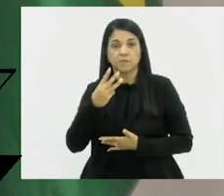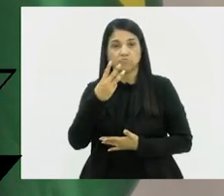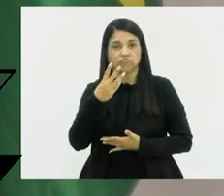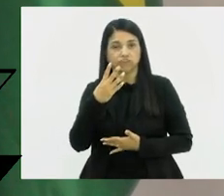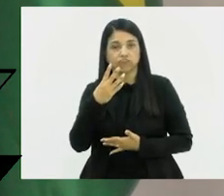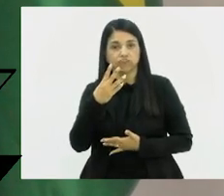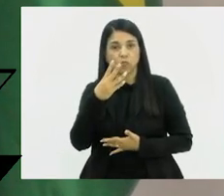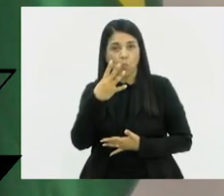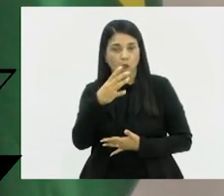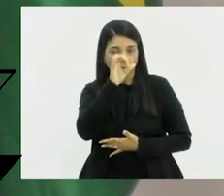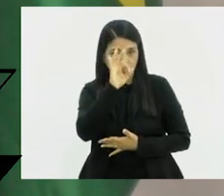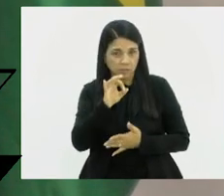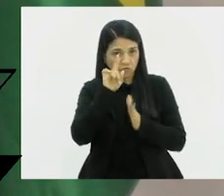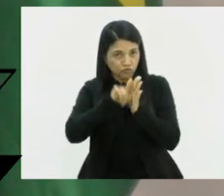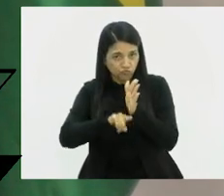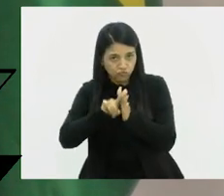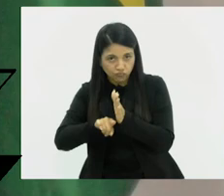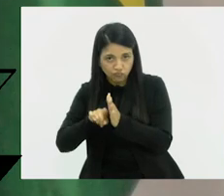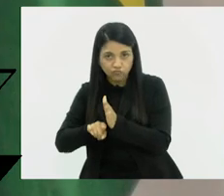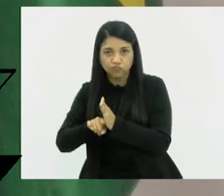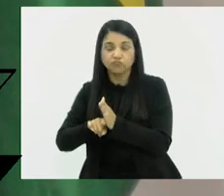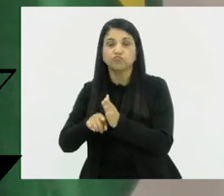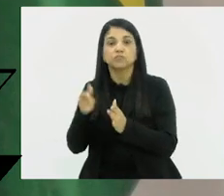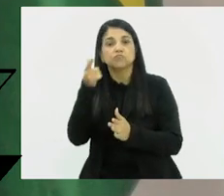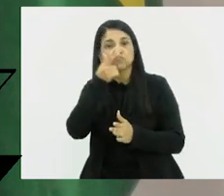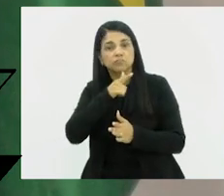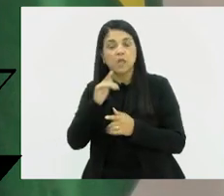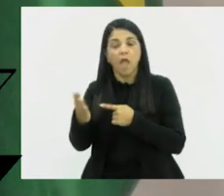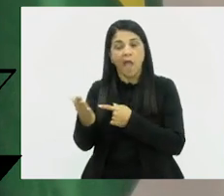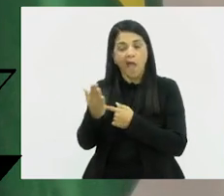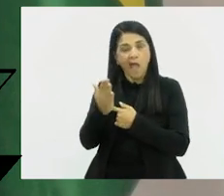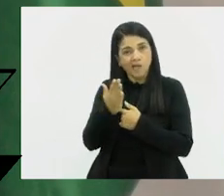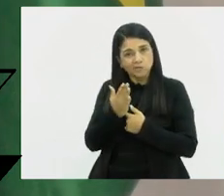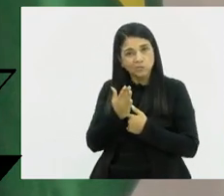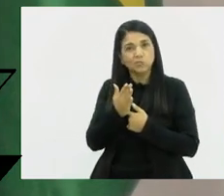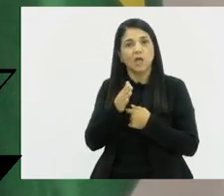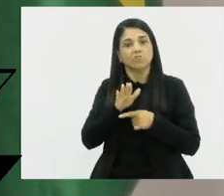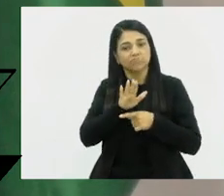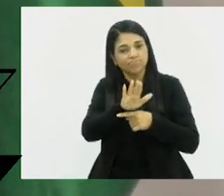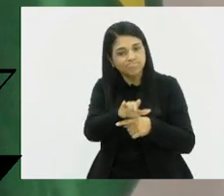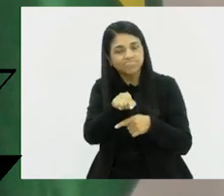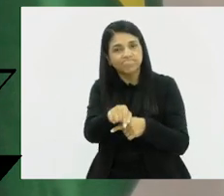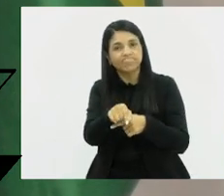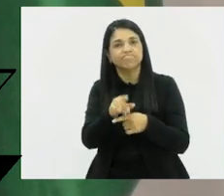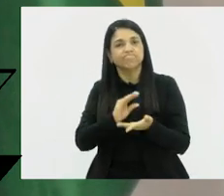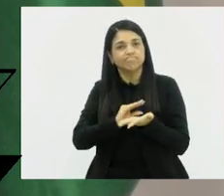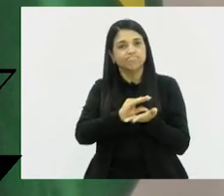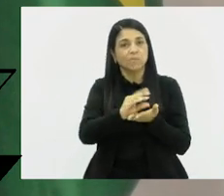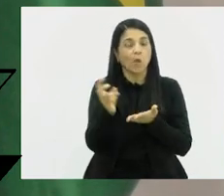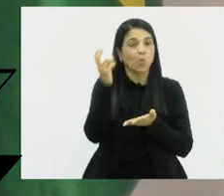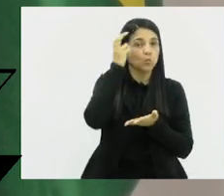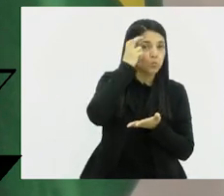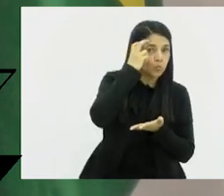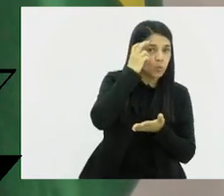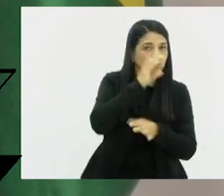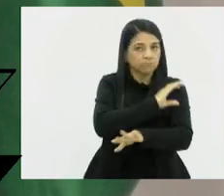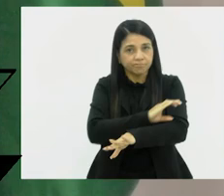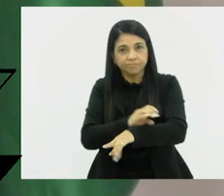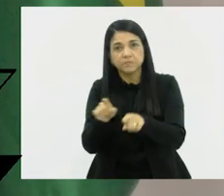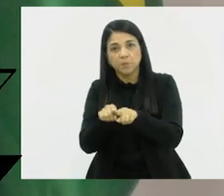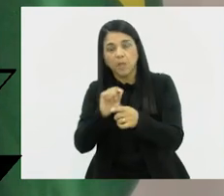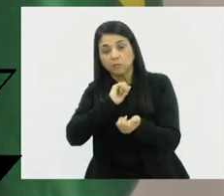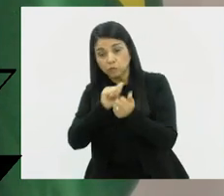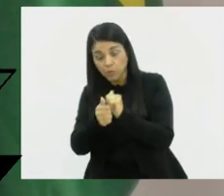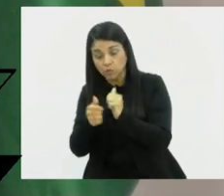ali ele ter a condição de ajudar a fomentar tanto a cultura quanto o esporte. Aí eu fiz um projeto de